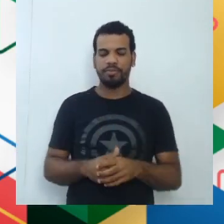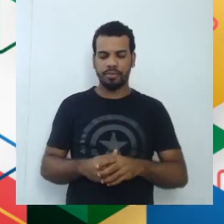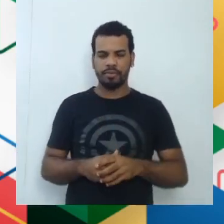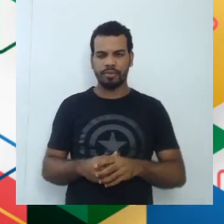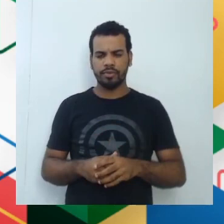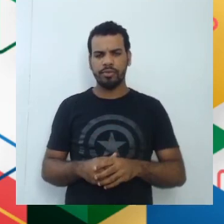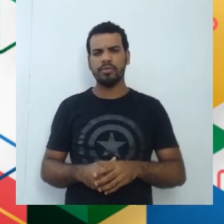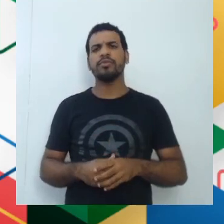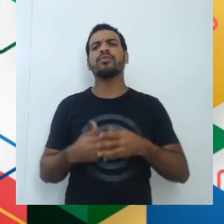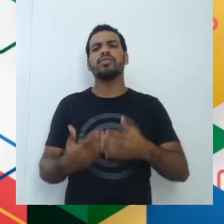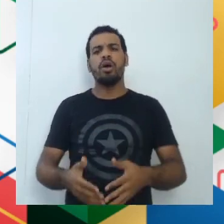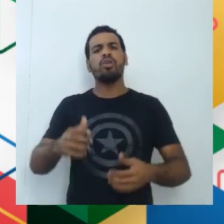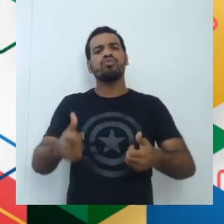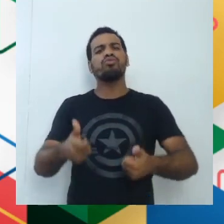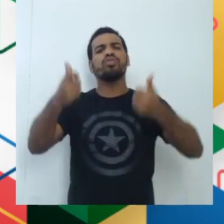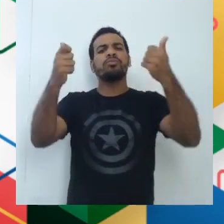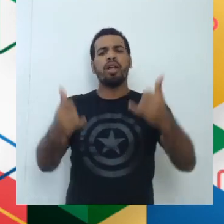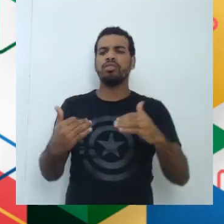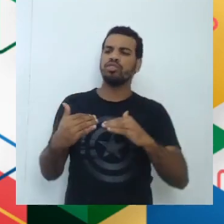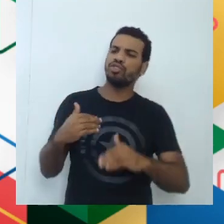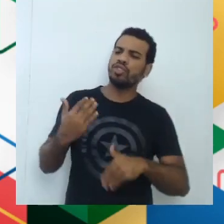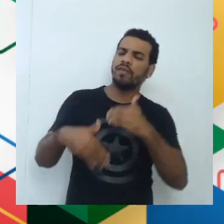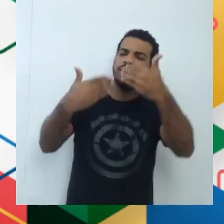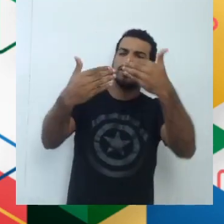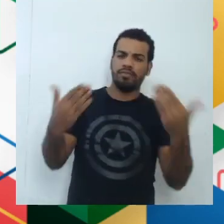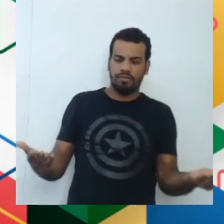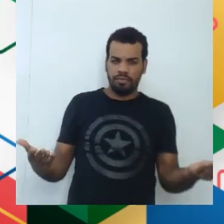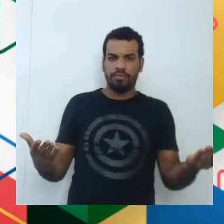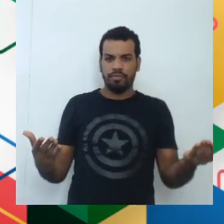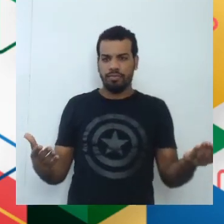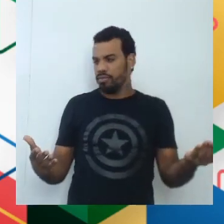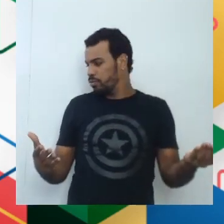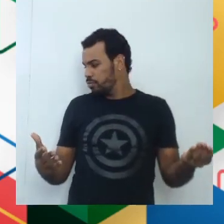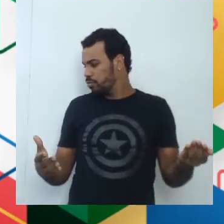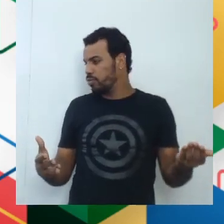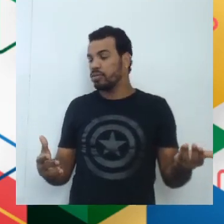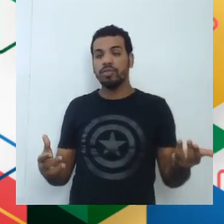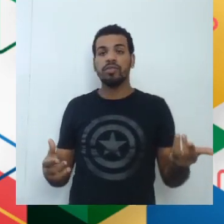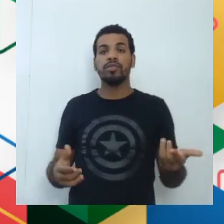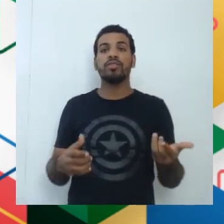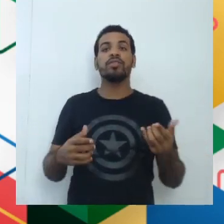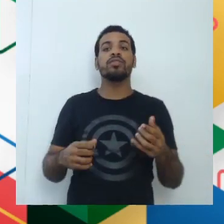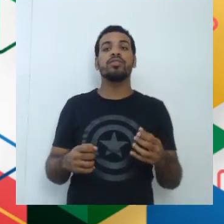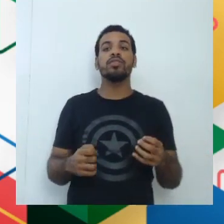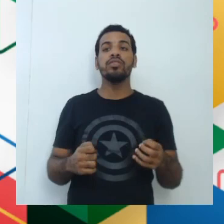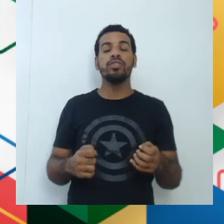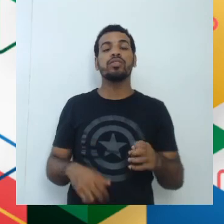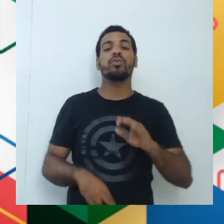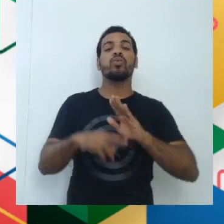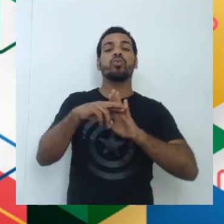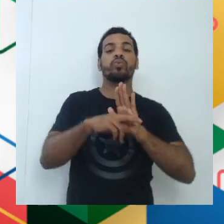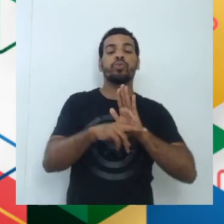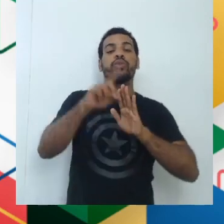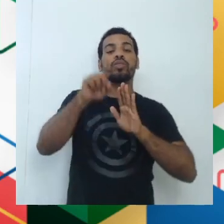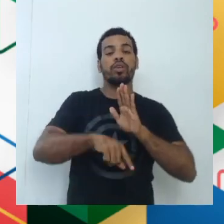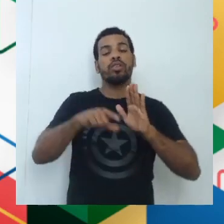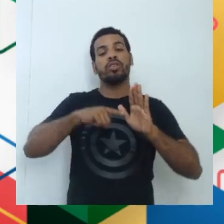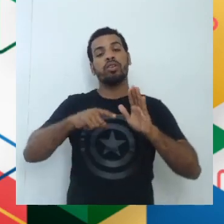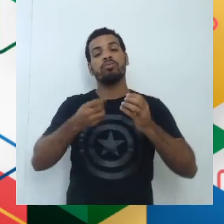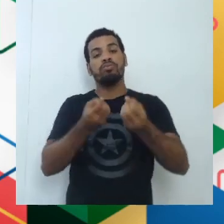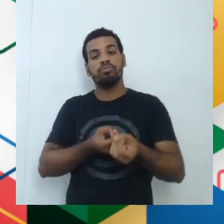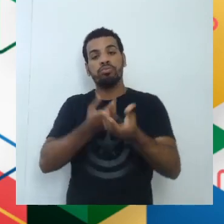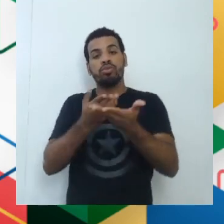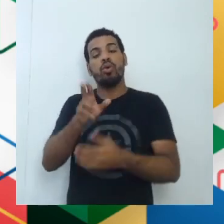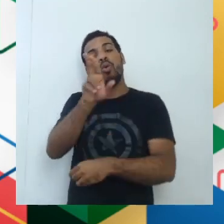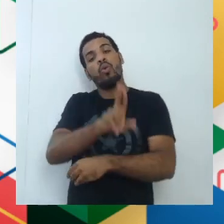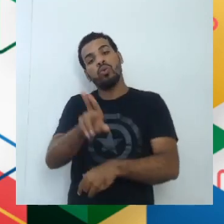maneira explicá-la casualmente em seu desenvolvimento e efeitos, observando suas regularidades, que se expressam na forma